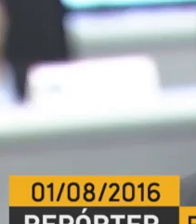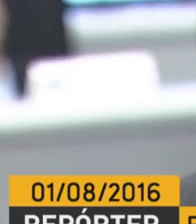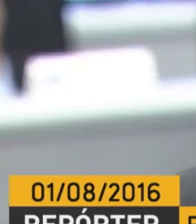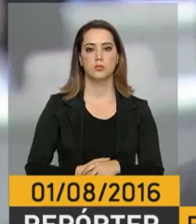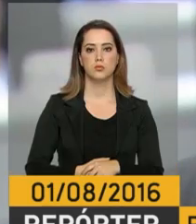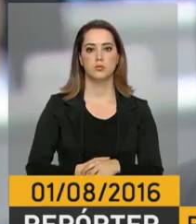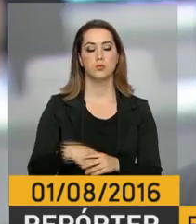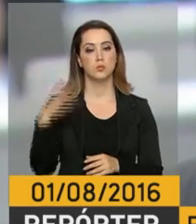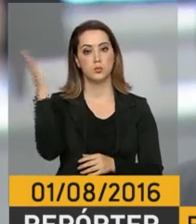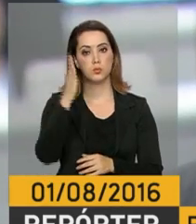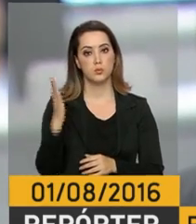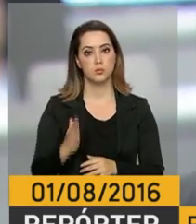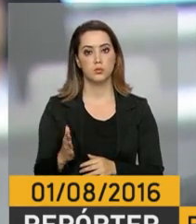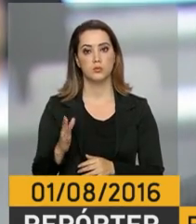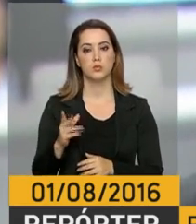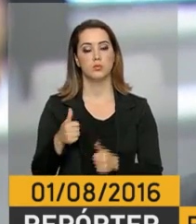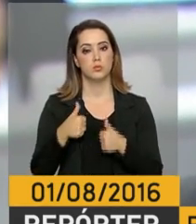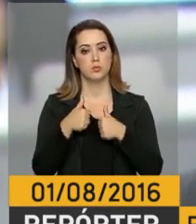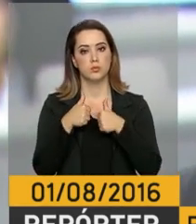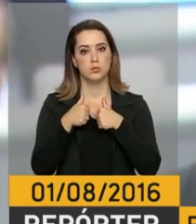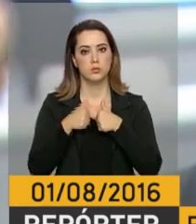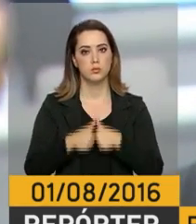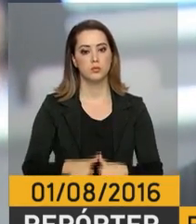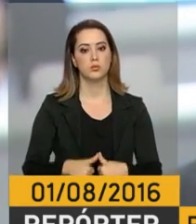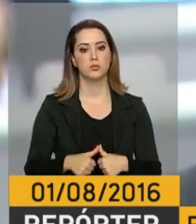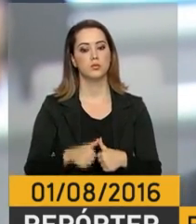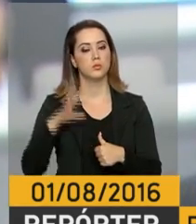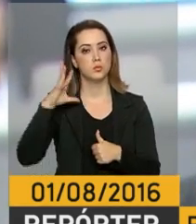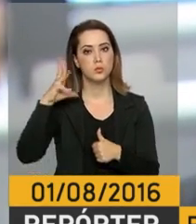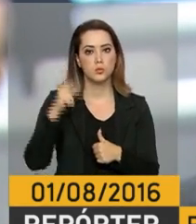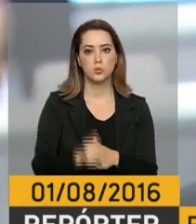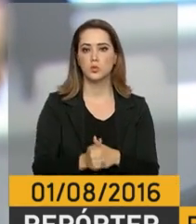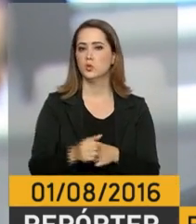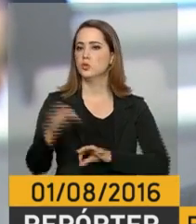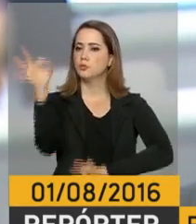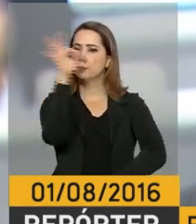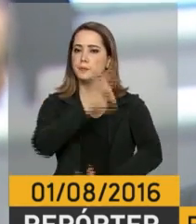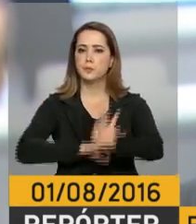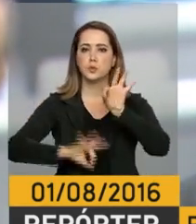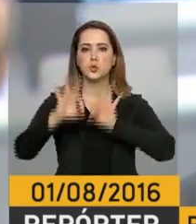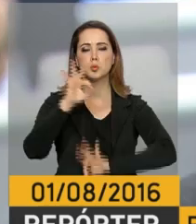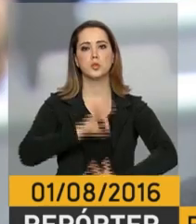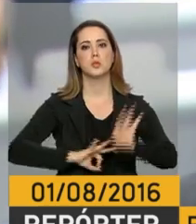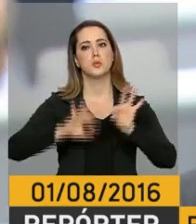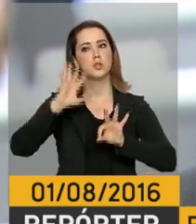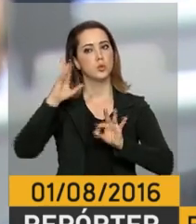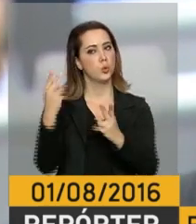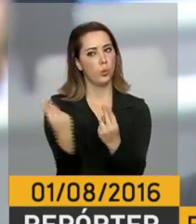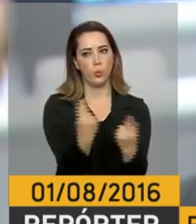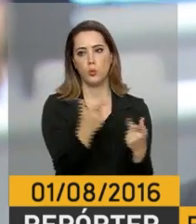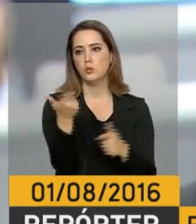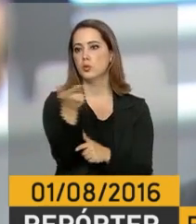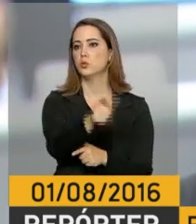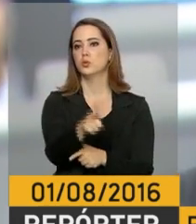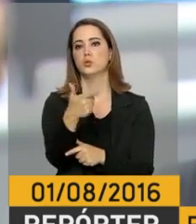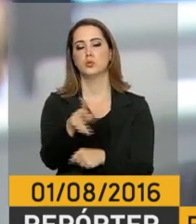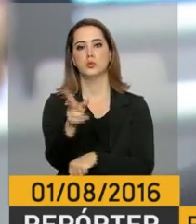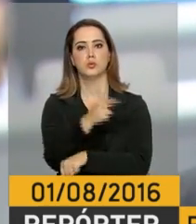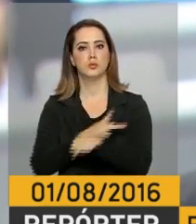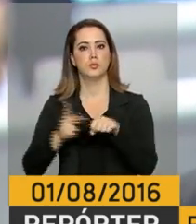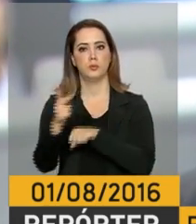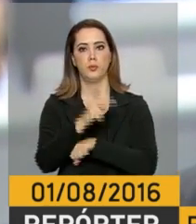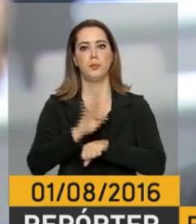O Brasil está totalmente preparado, como todos os países do mundo que têm a